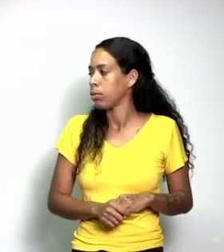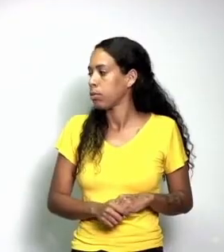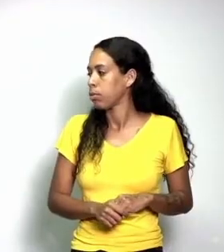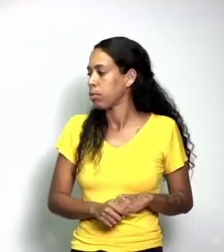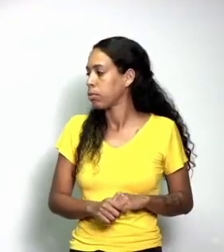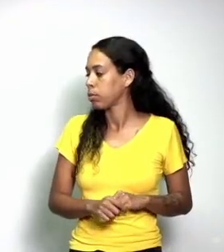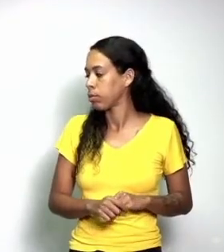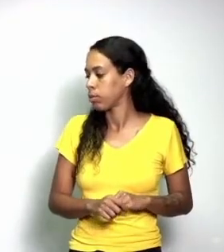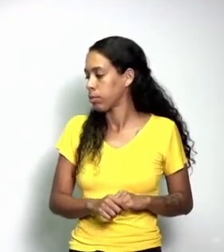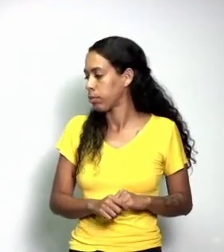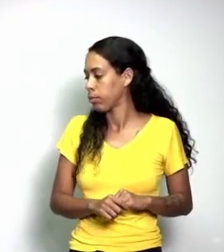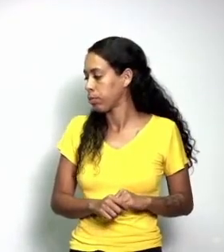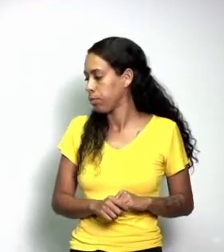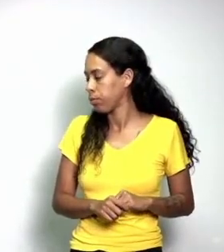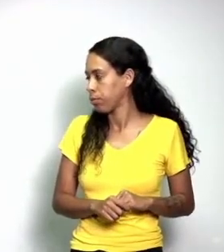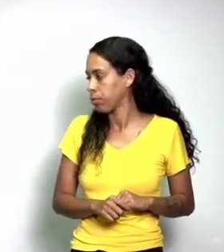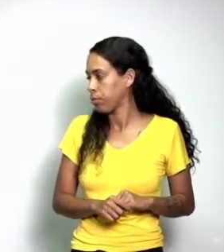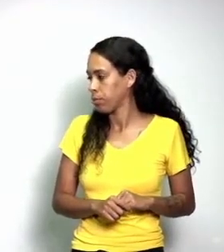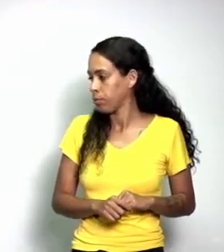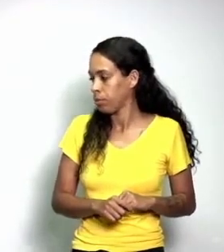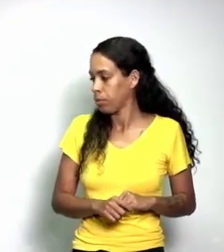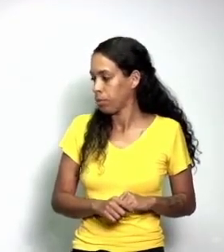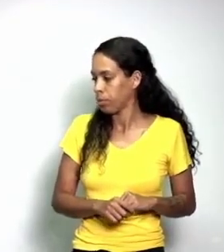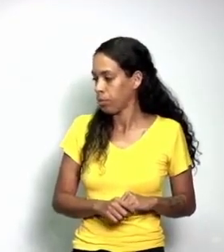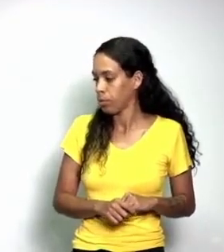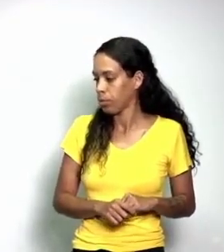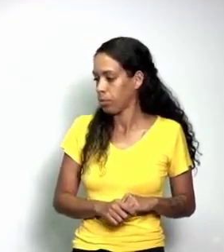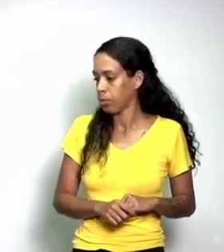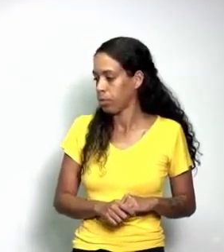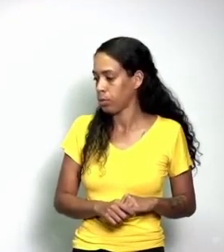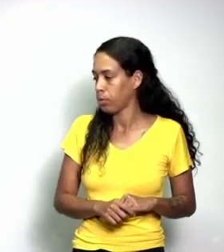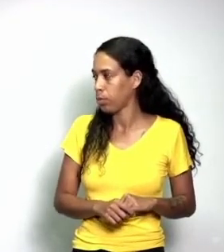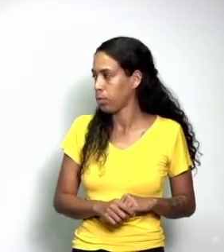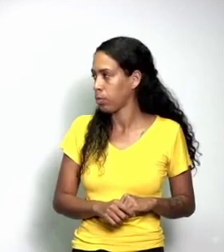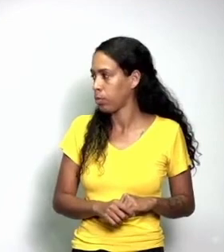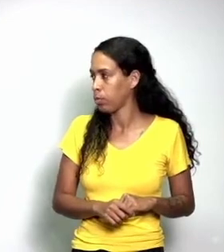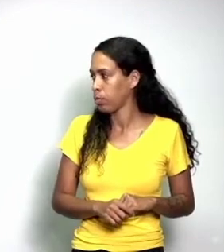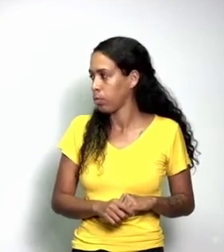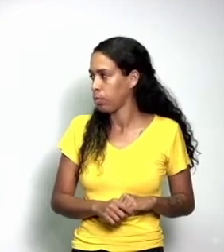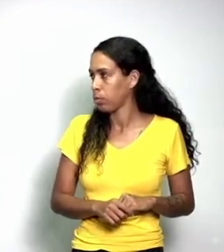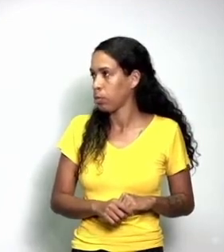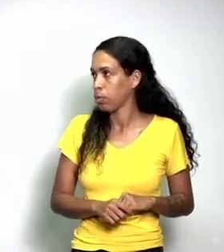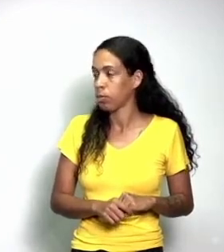Aí pode deixar lá também. Aqui a gente tem